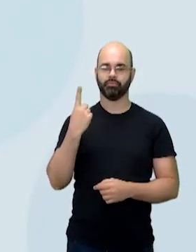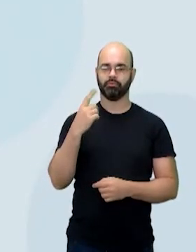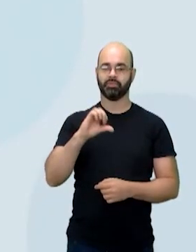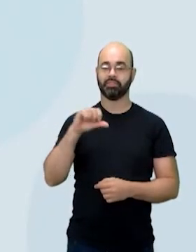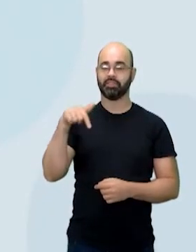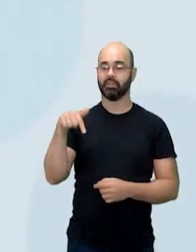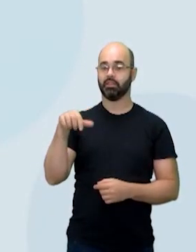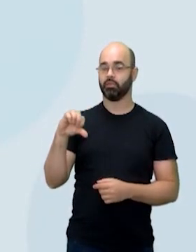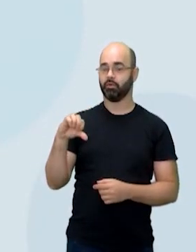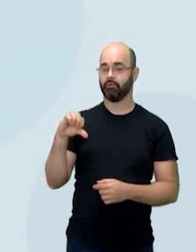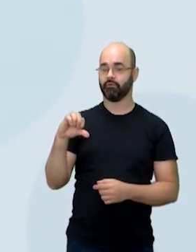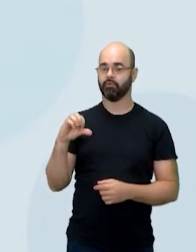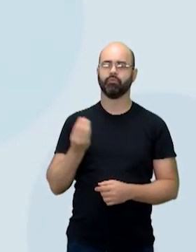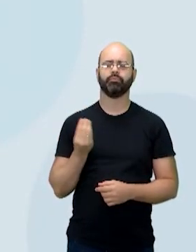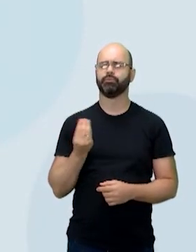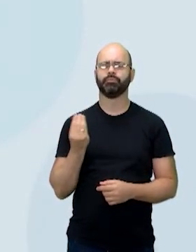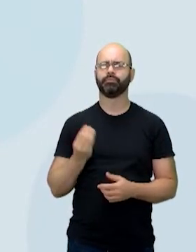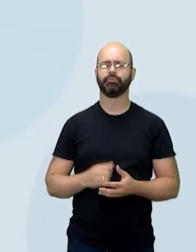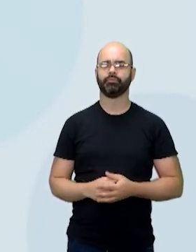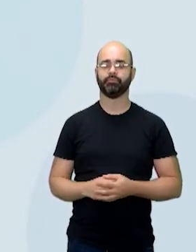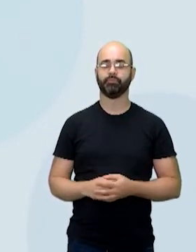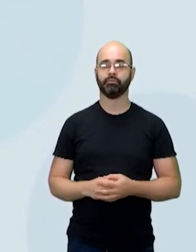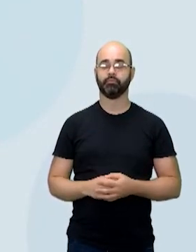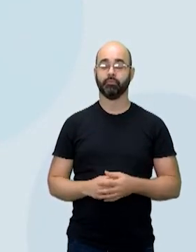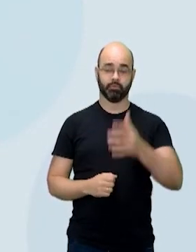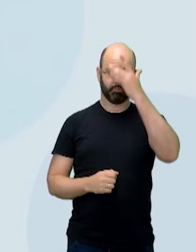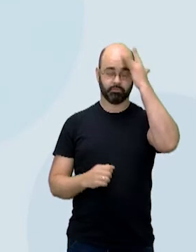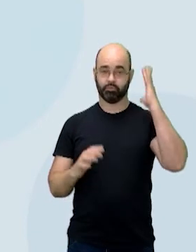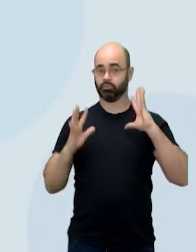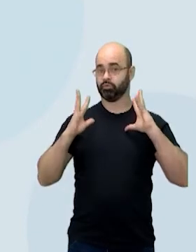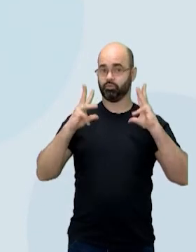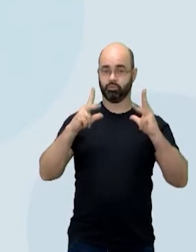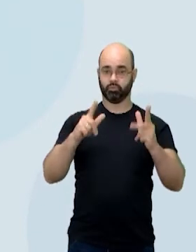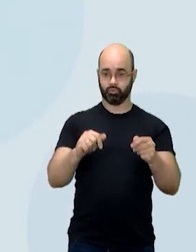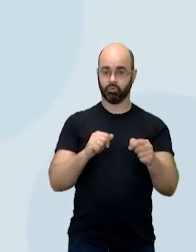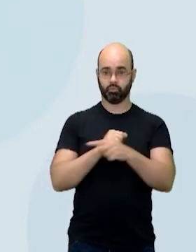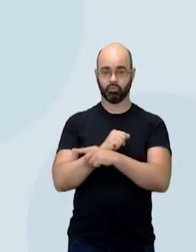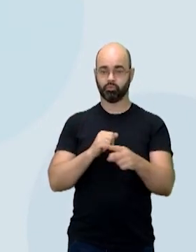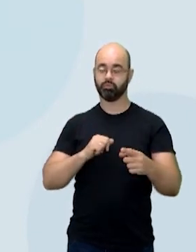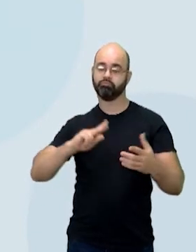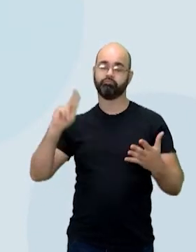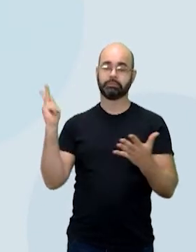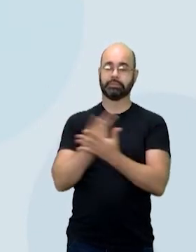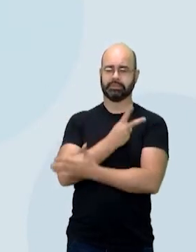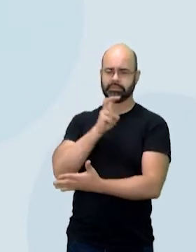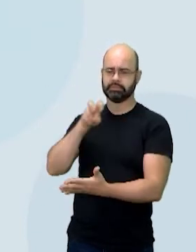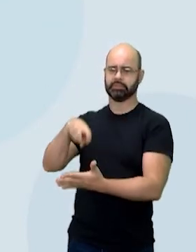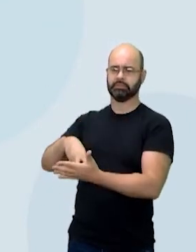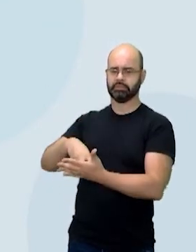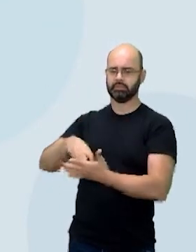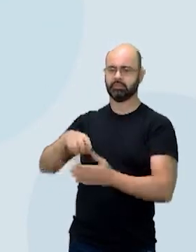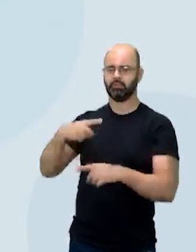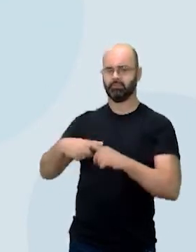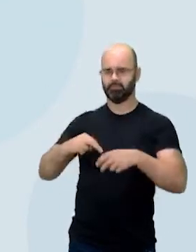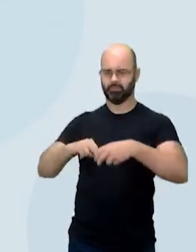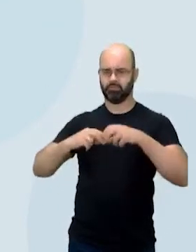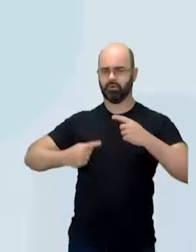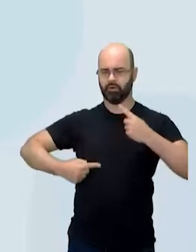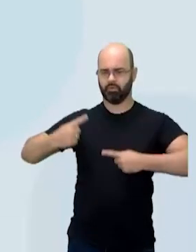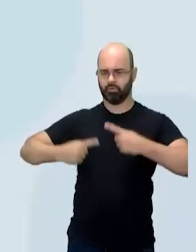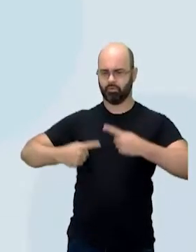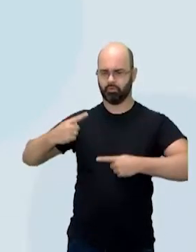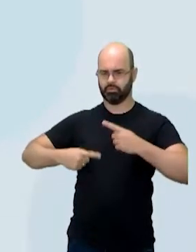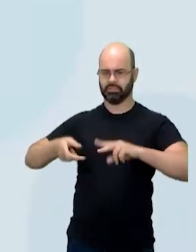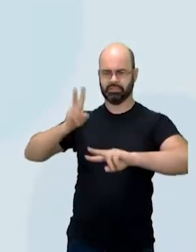O que significa isso, professor? Todas as pessoas que haviam sido condenadas por questões políticas